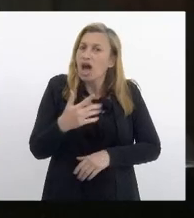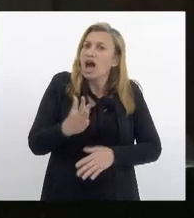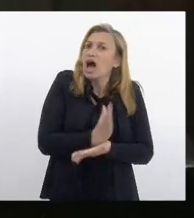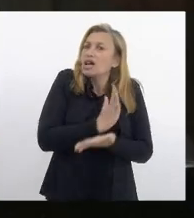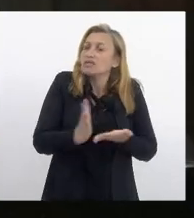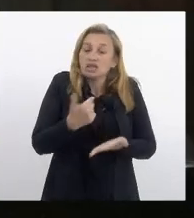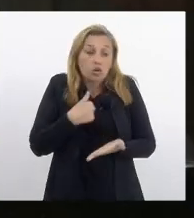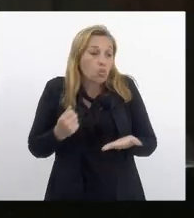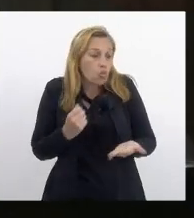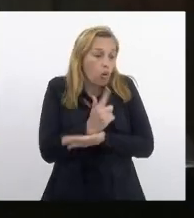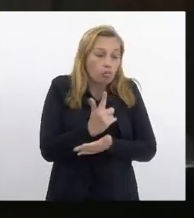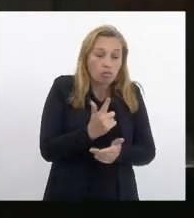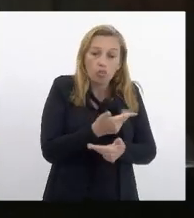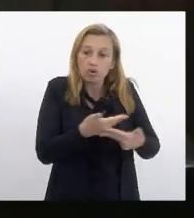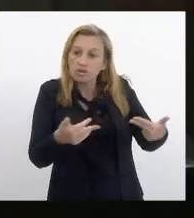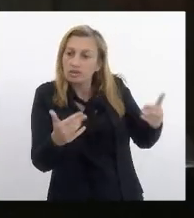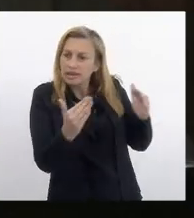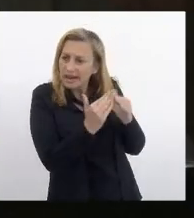compro coisas em casa,